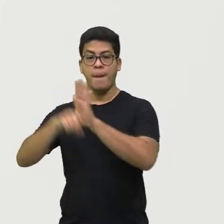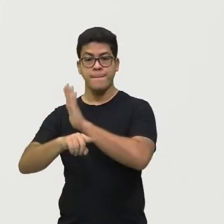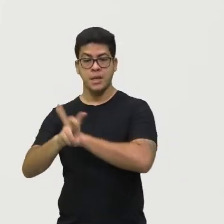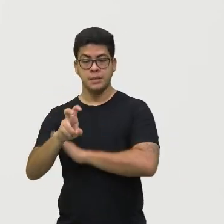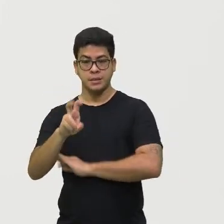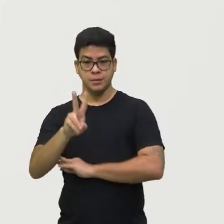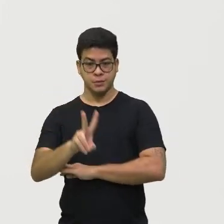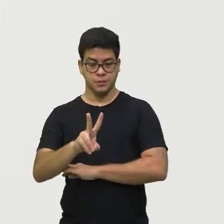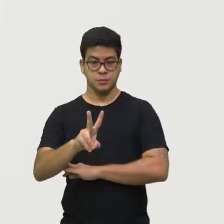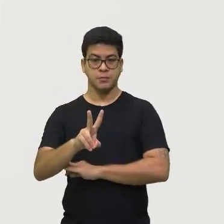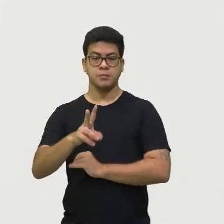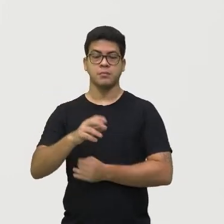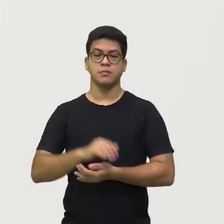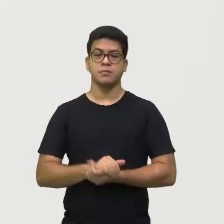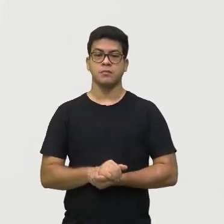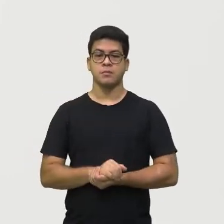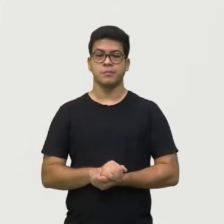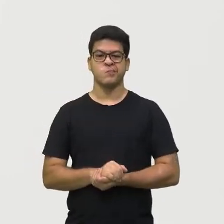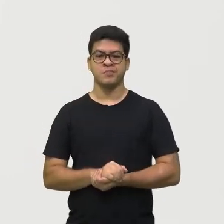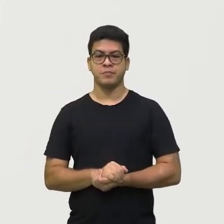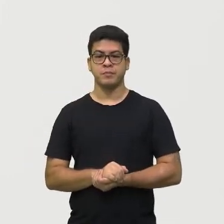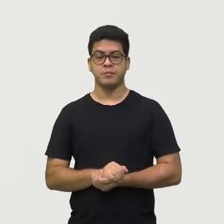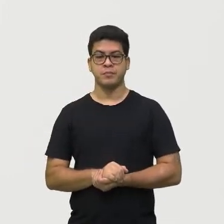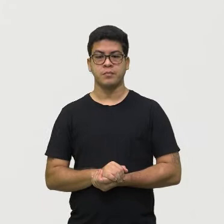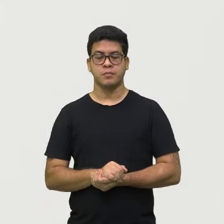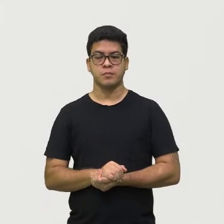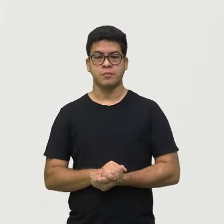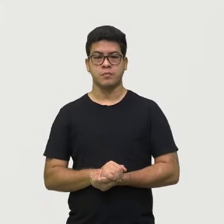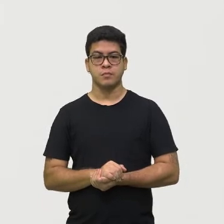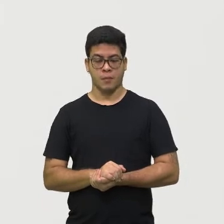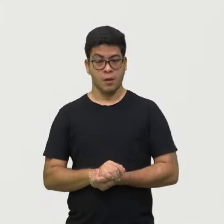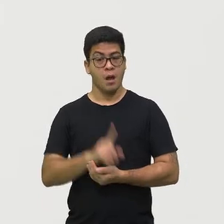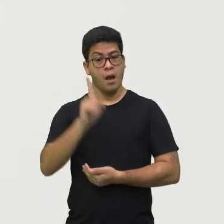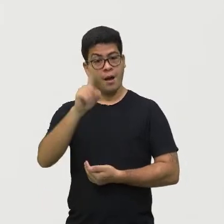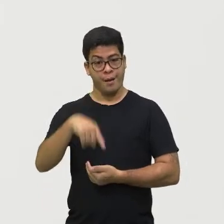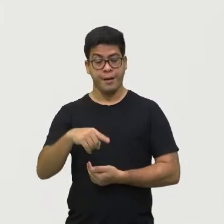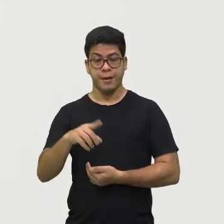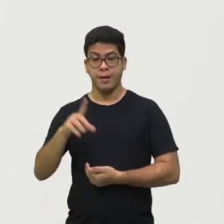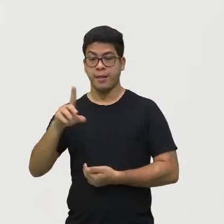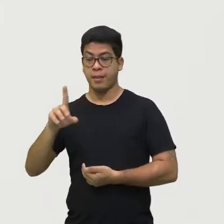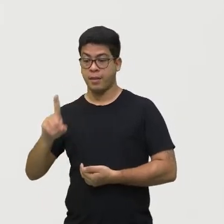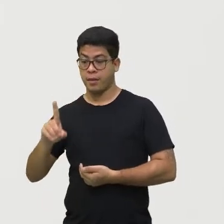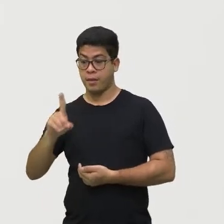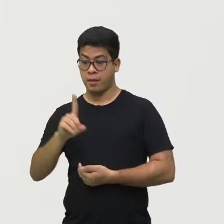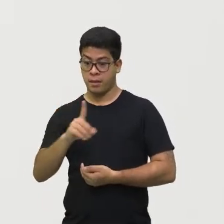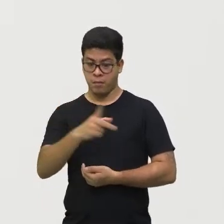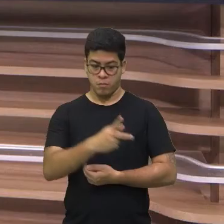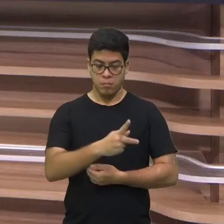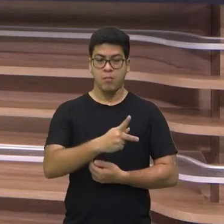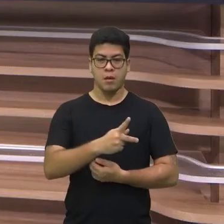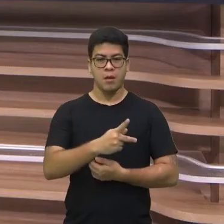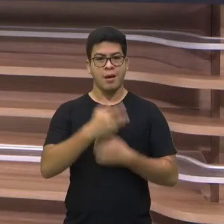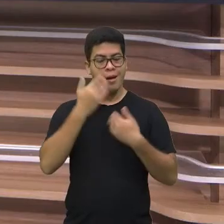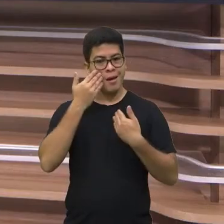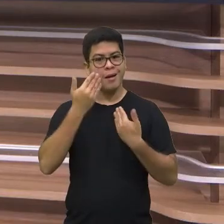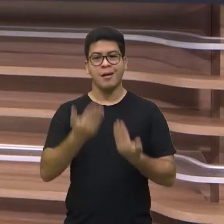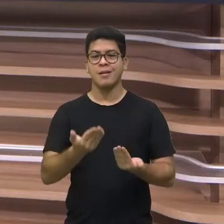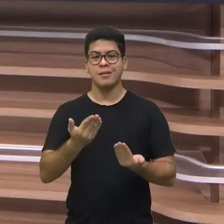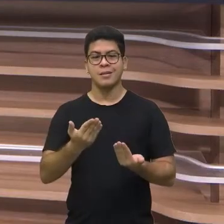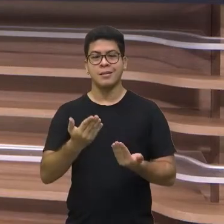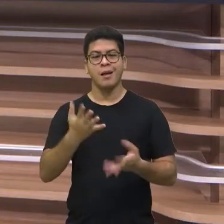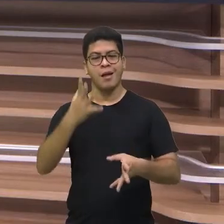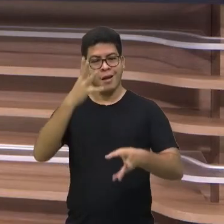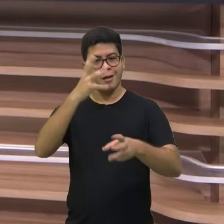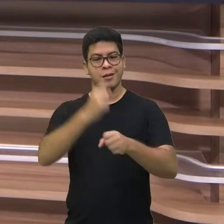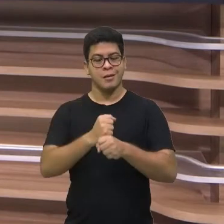menos 5 volts, vai ser a diferença de potencial VB menos VC. Então é isso aí, gente. A solução